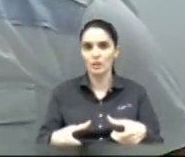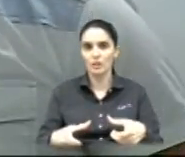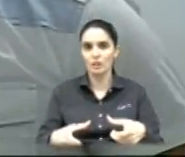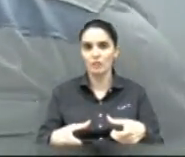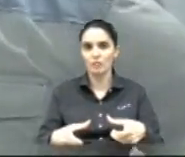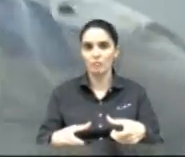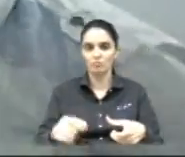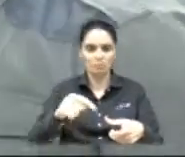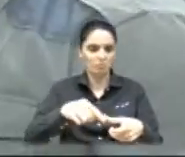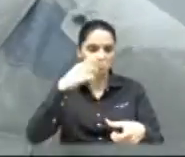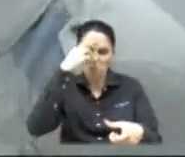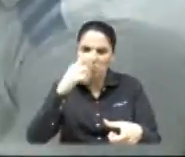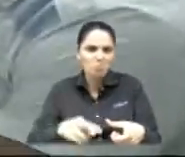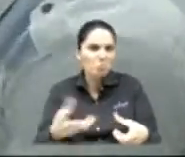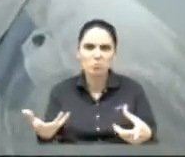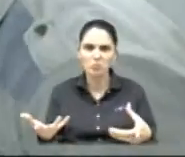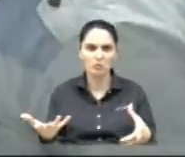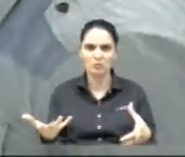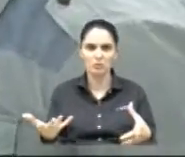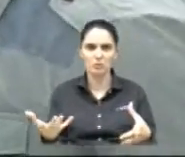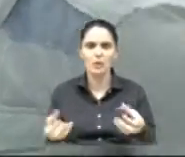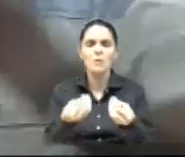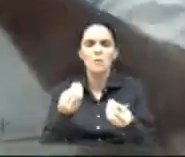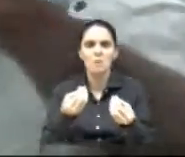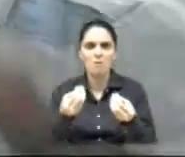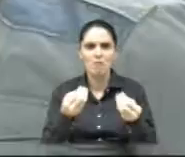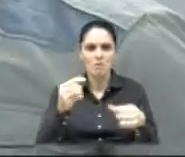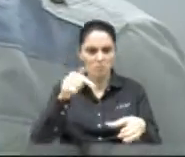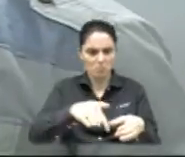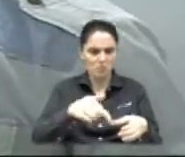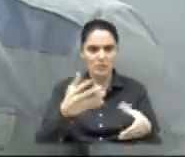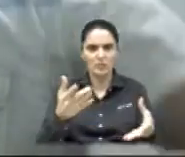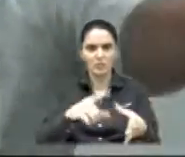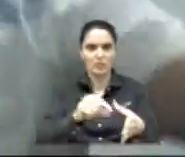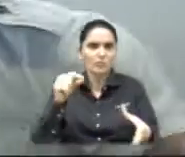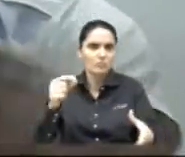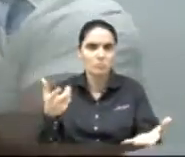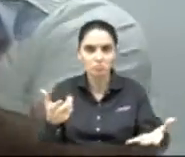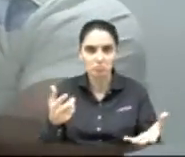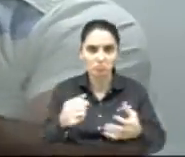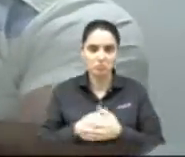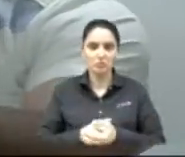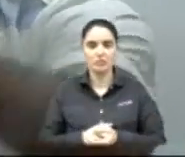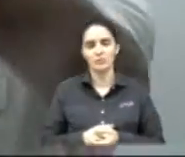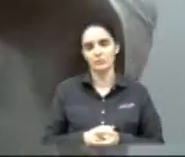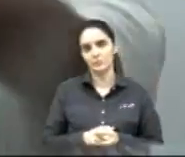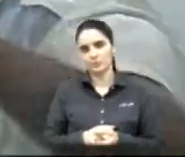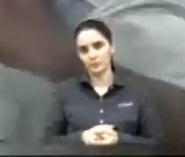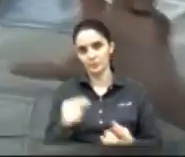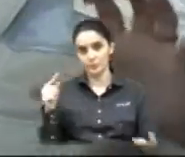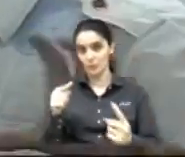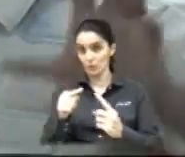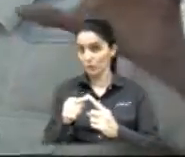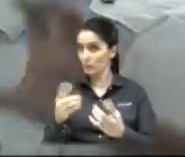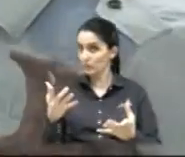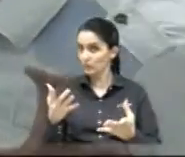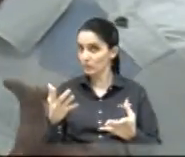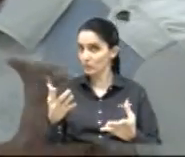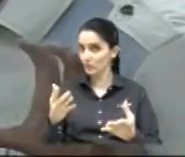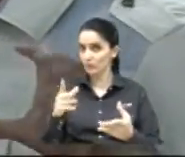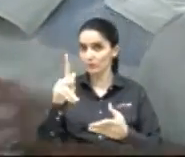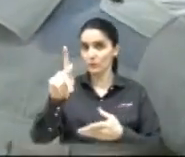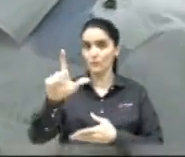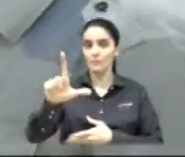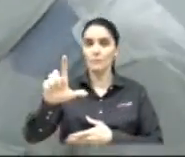domínio. Ainda não somos proprietários, vereador Jorge de Freitas. Por esta questão, o plebiscito é algo